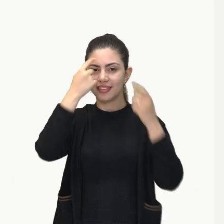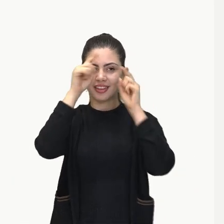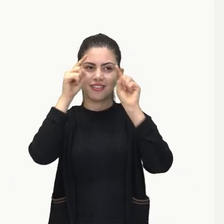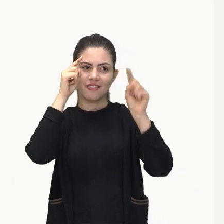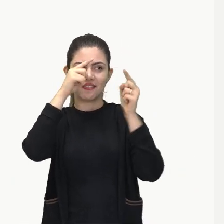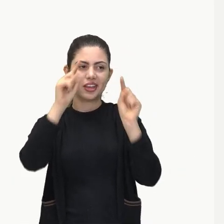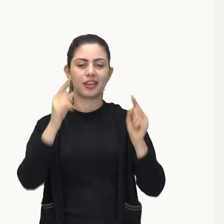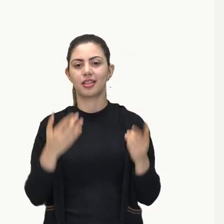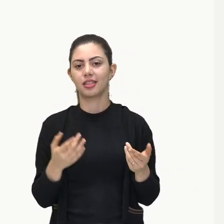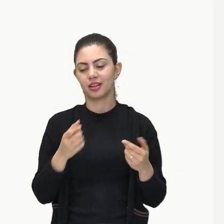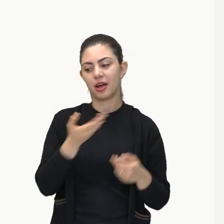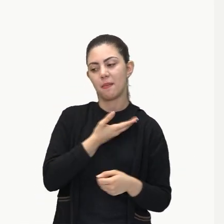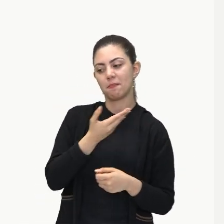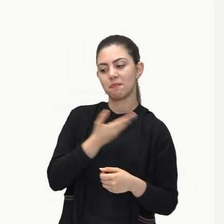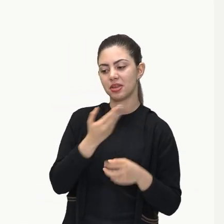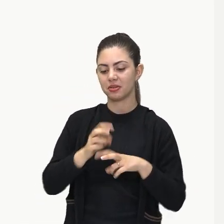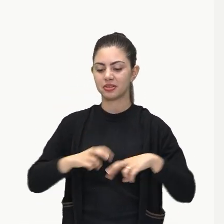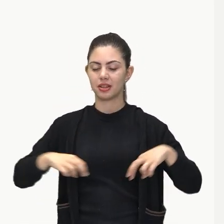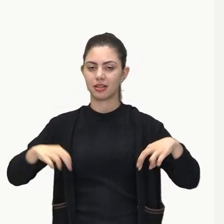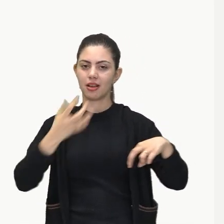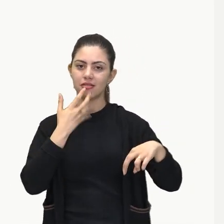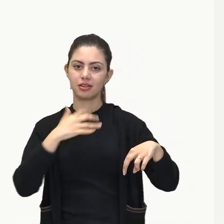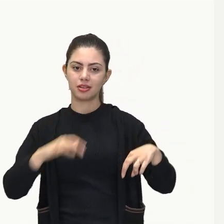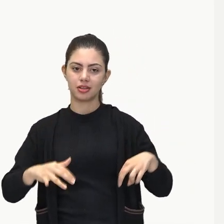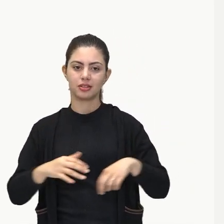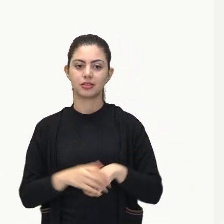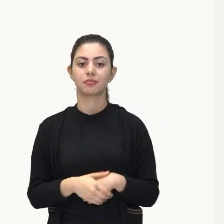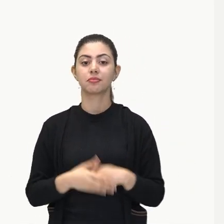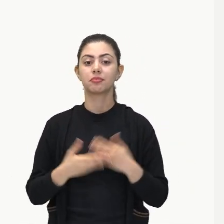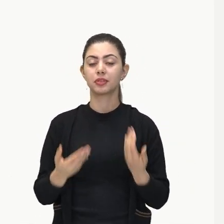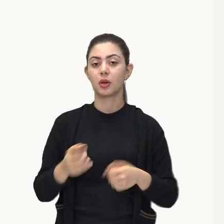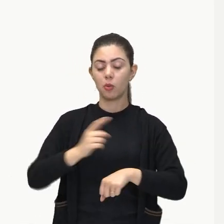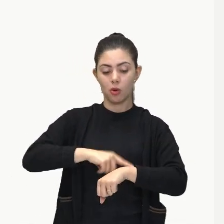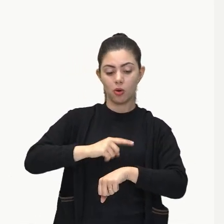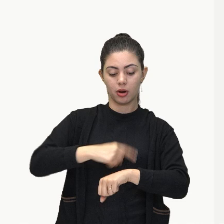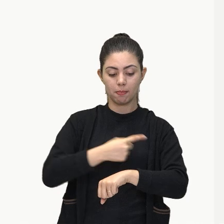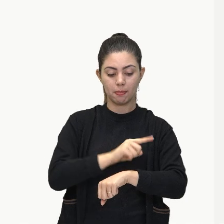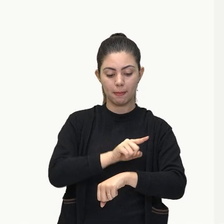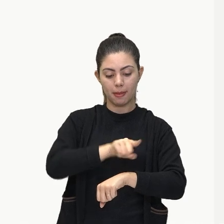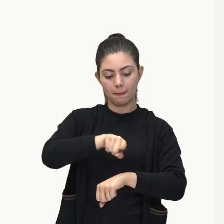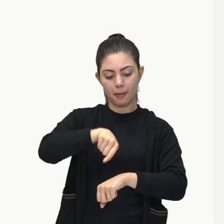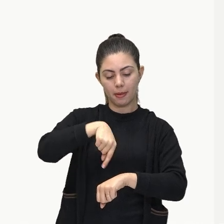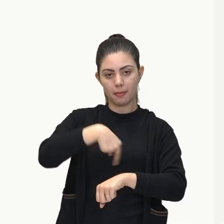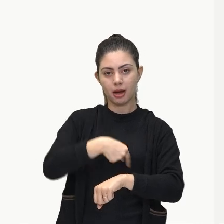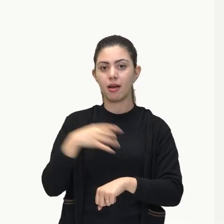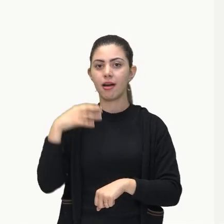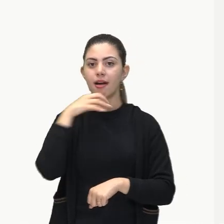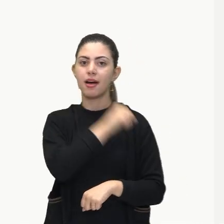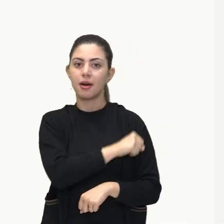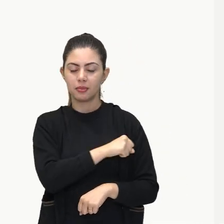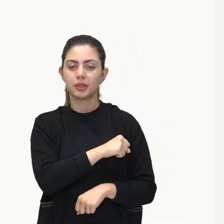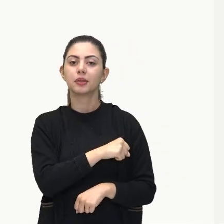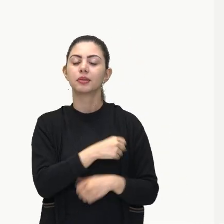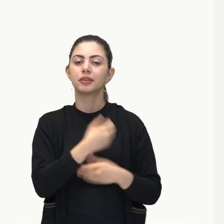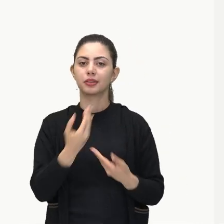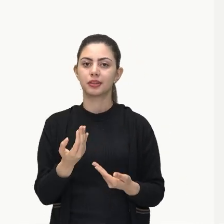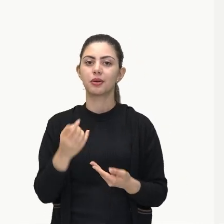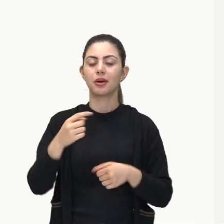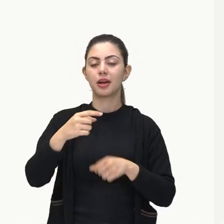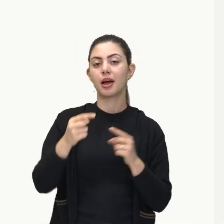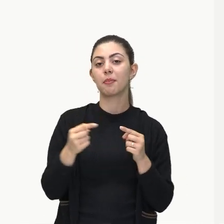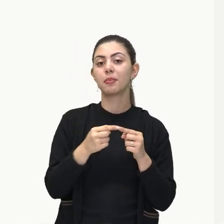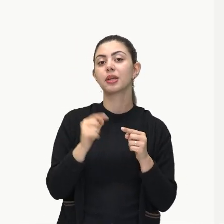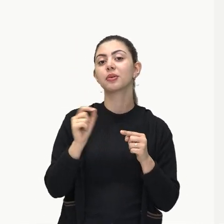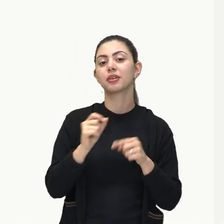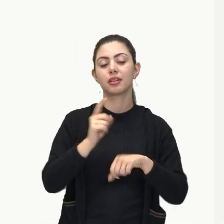outros colegas. E o chega logo, tic-tac, tic-tac, vai-te embora, também transmite essa ideia de tempo, como